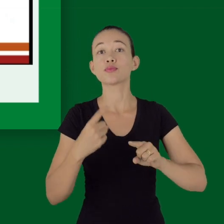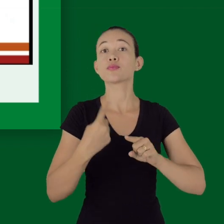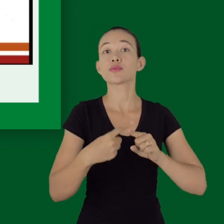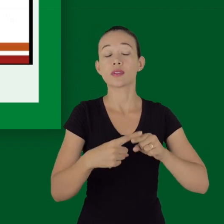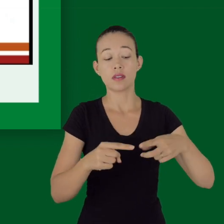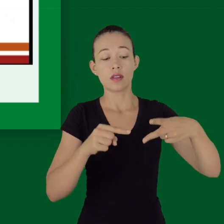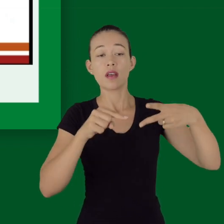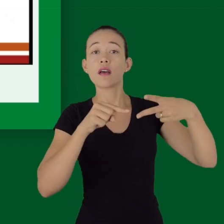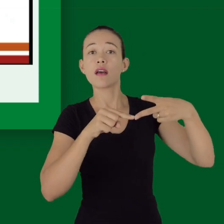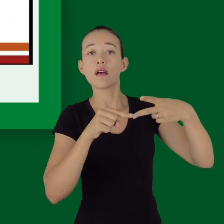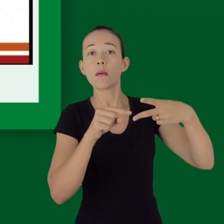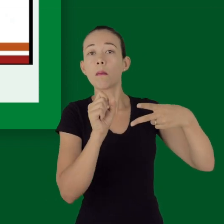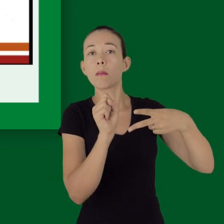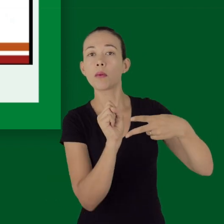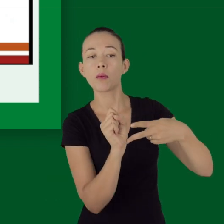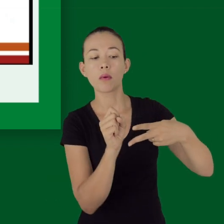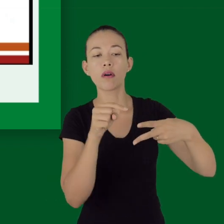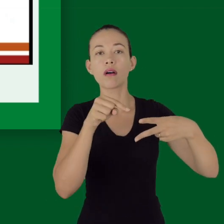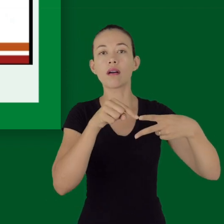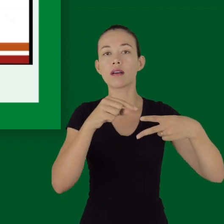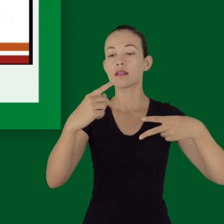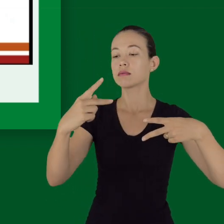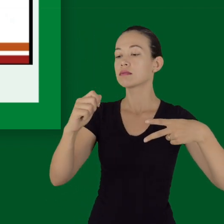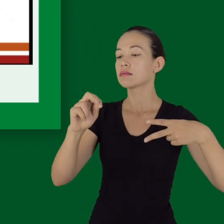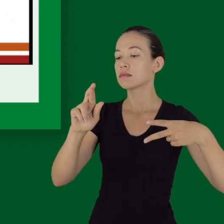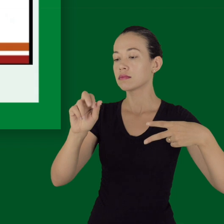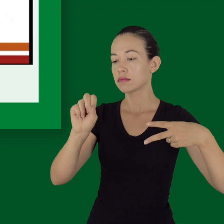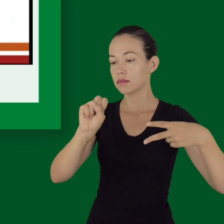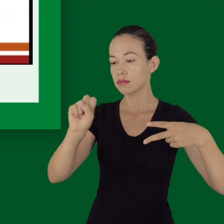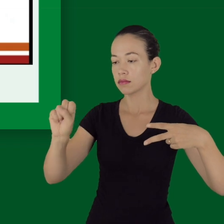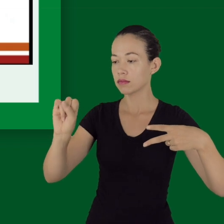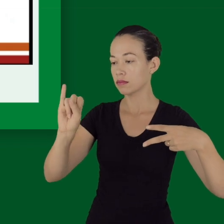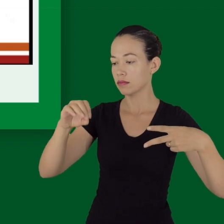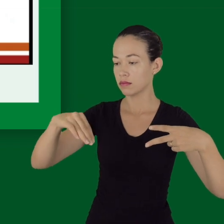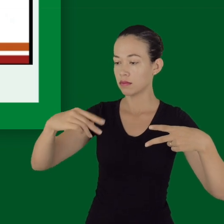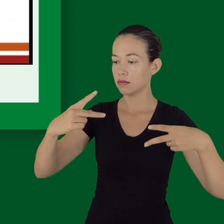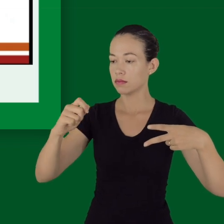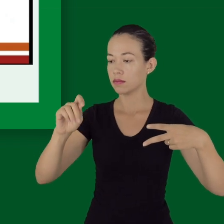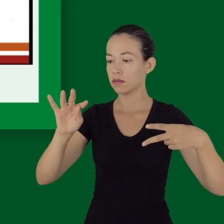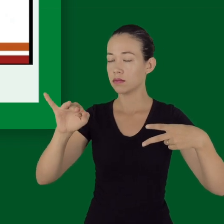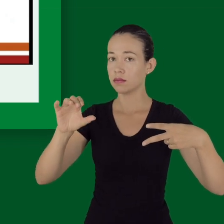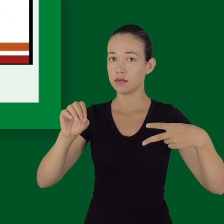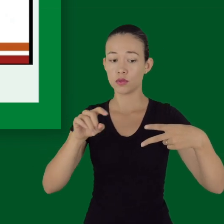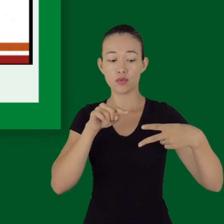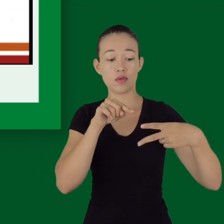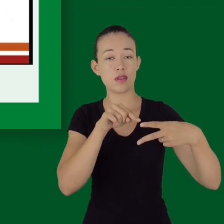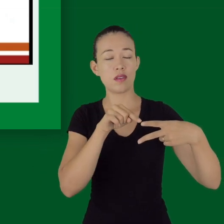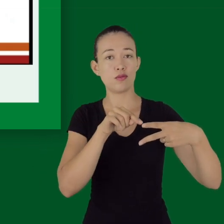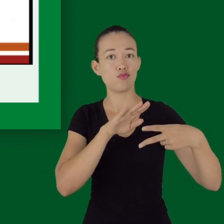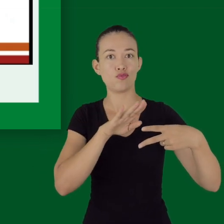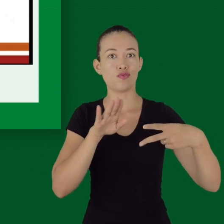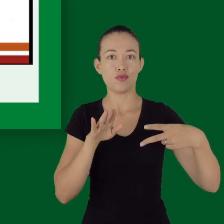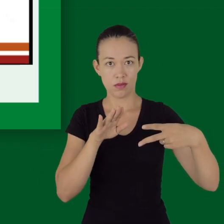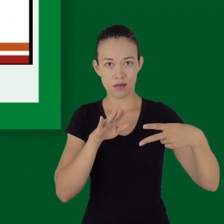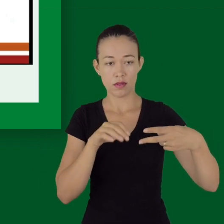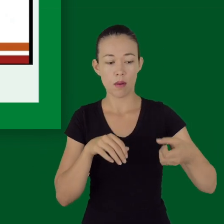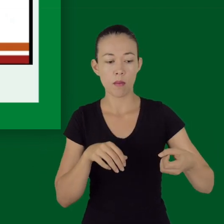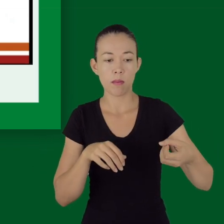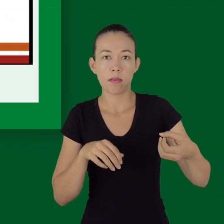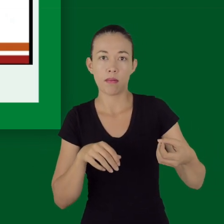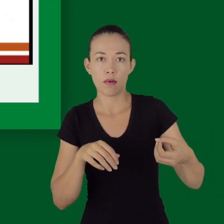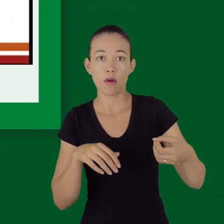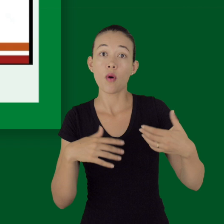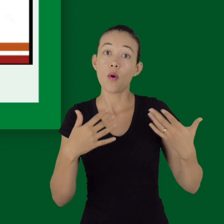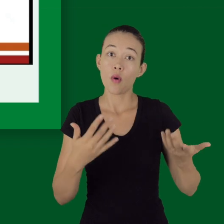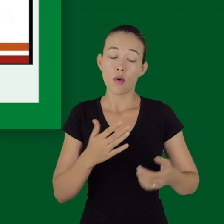simpática de vasoconstrição e apenas a resposta parasimpática. Eu posso ter inibição da resposta simpática a nível de musculatura do coração,